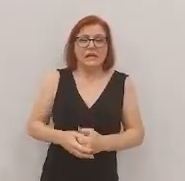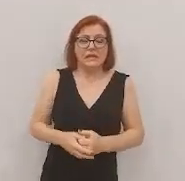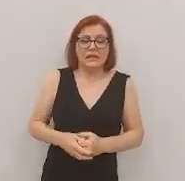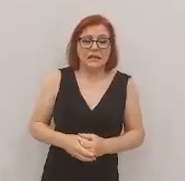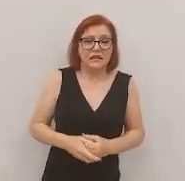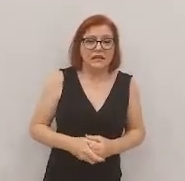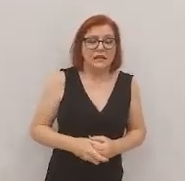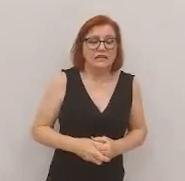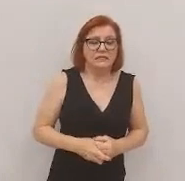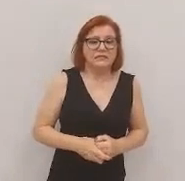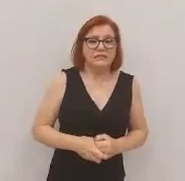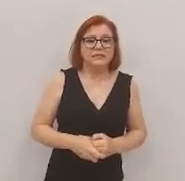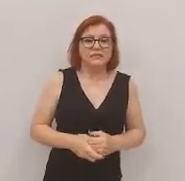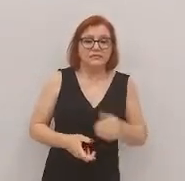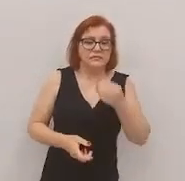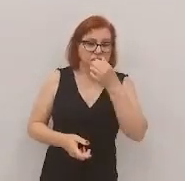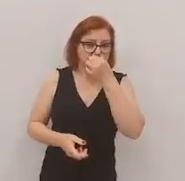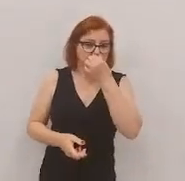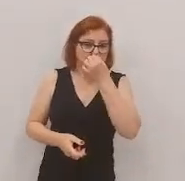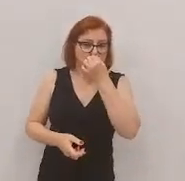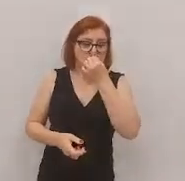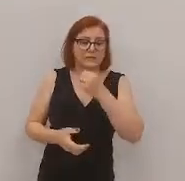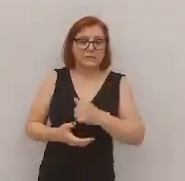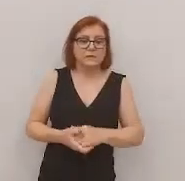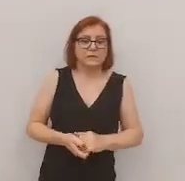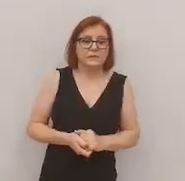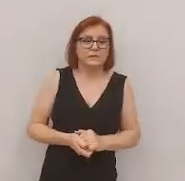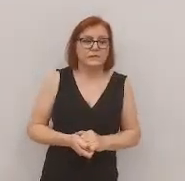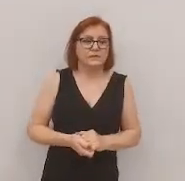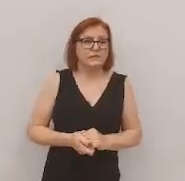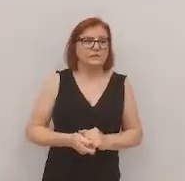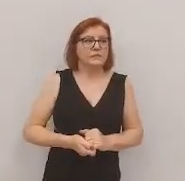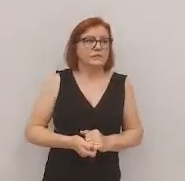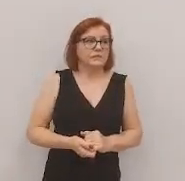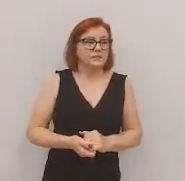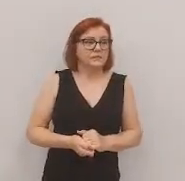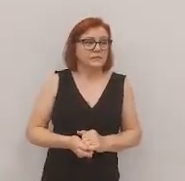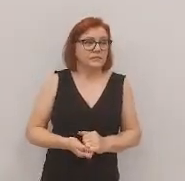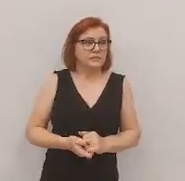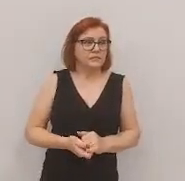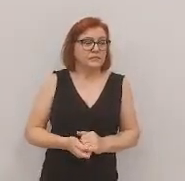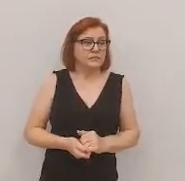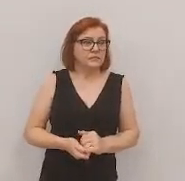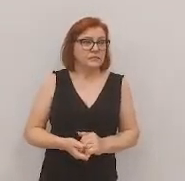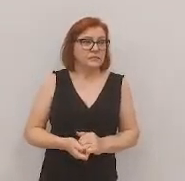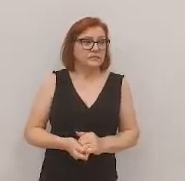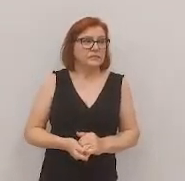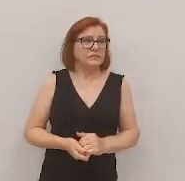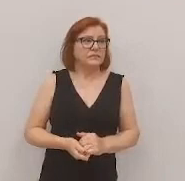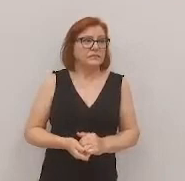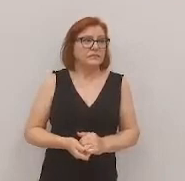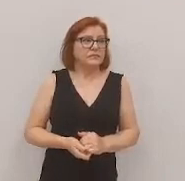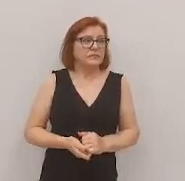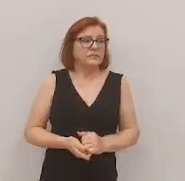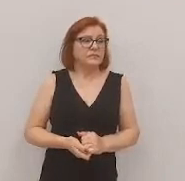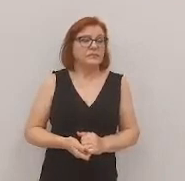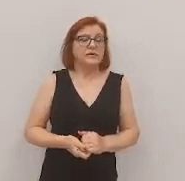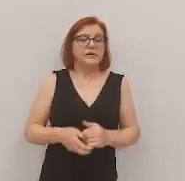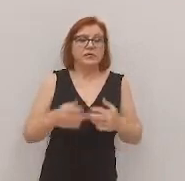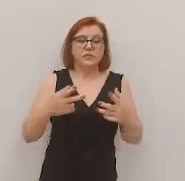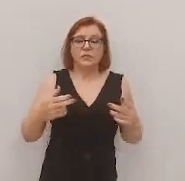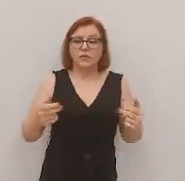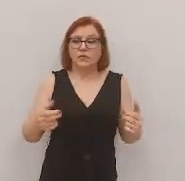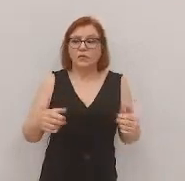casa. Isso aí só atrai coisas, né, que vêm nos